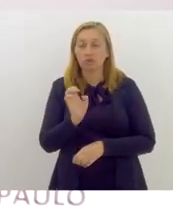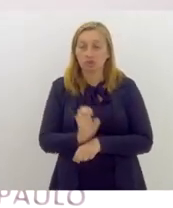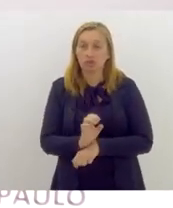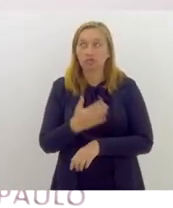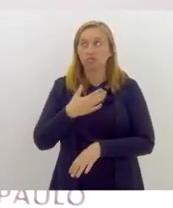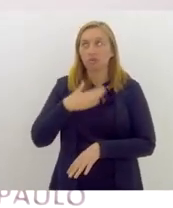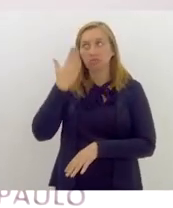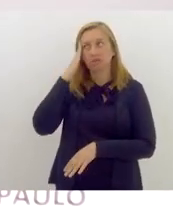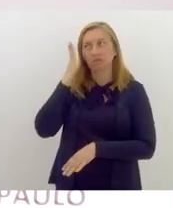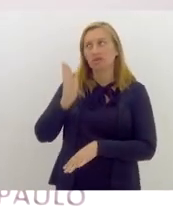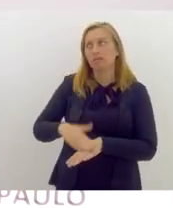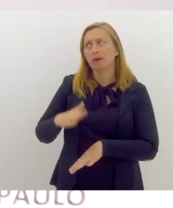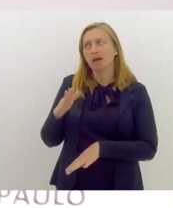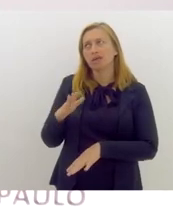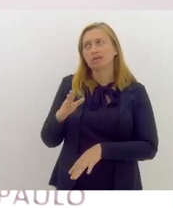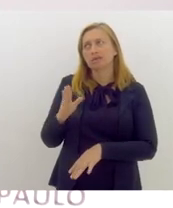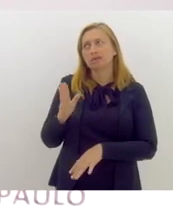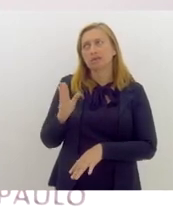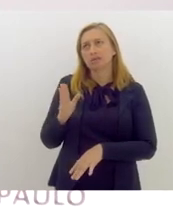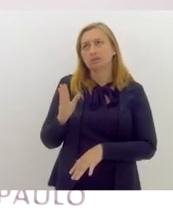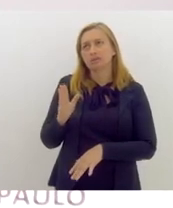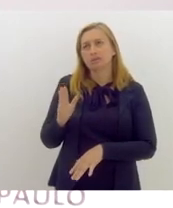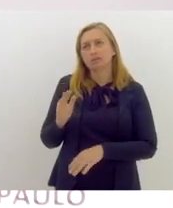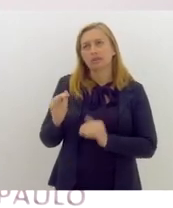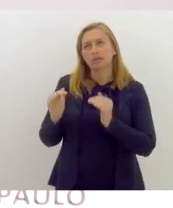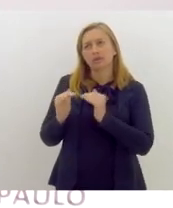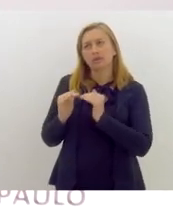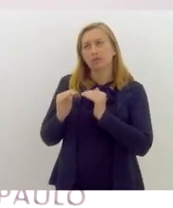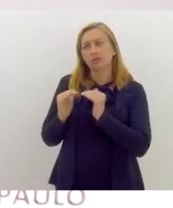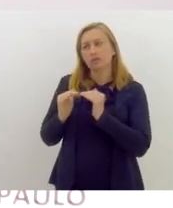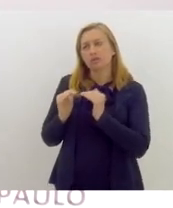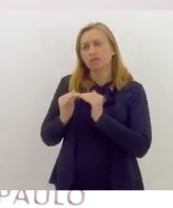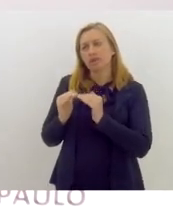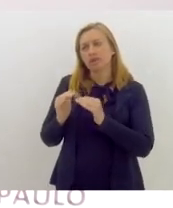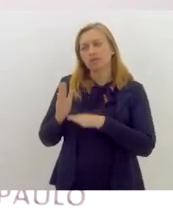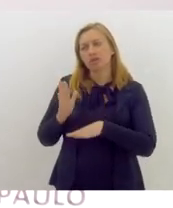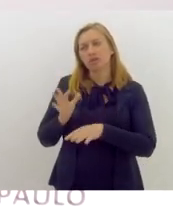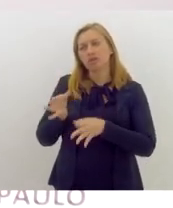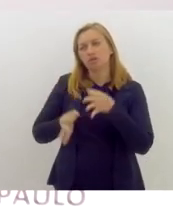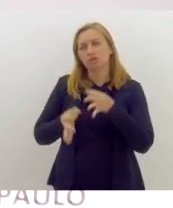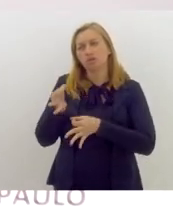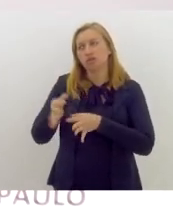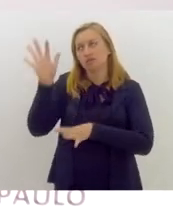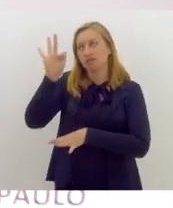tinha mais a ver com a justiça federal que com a justiça estadual